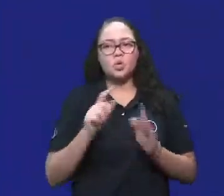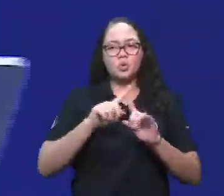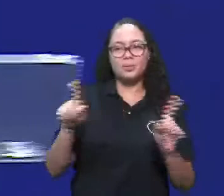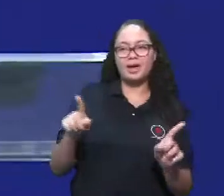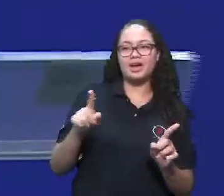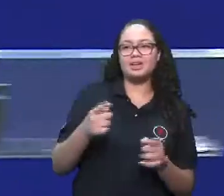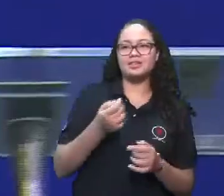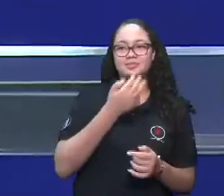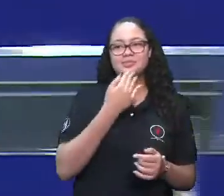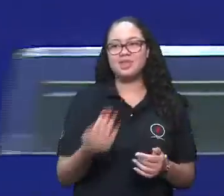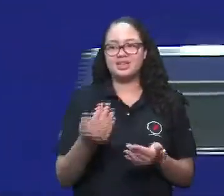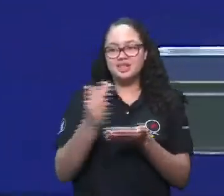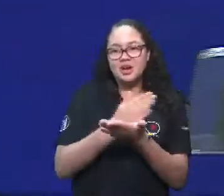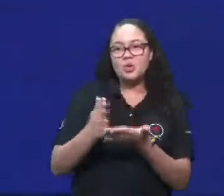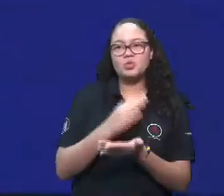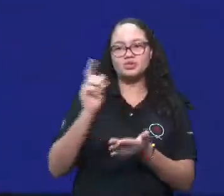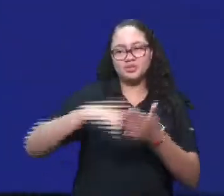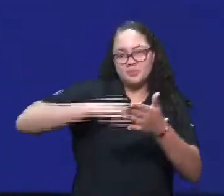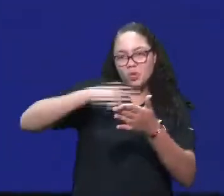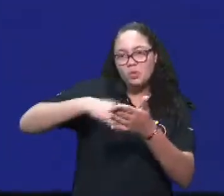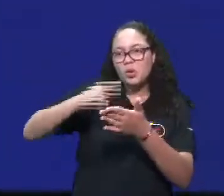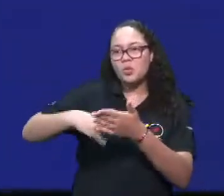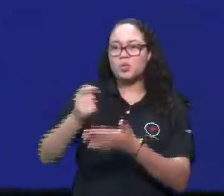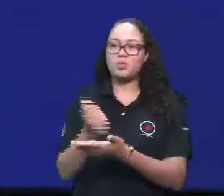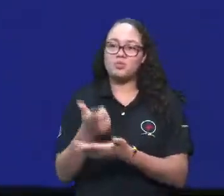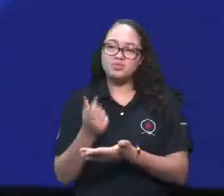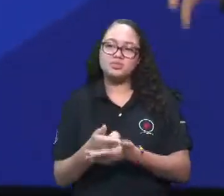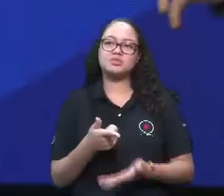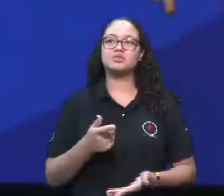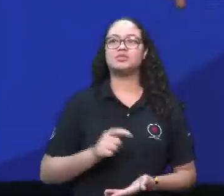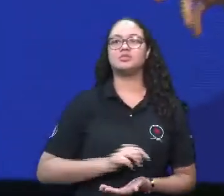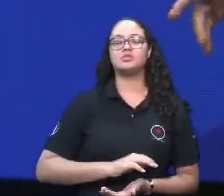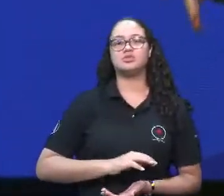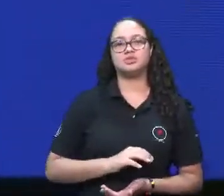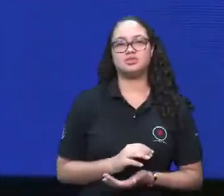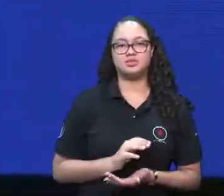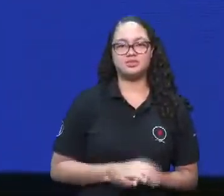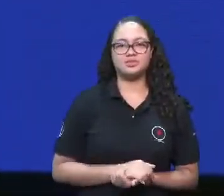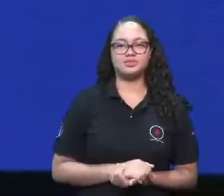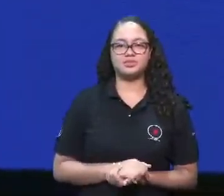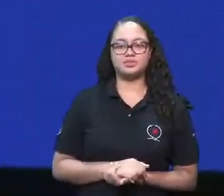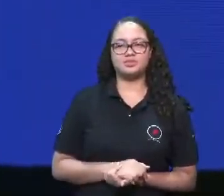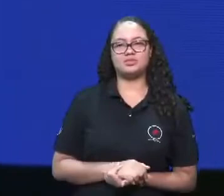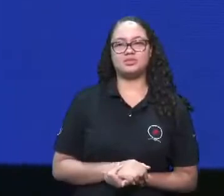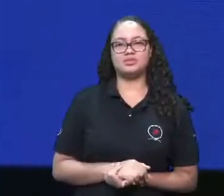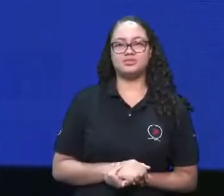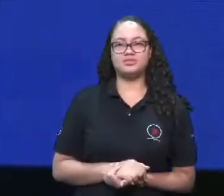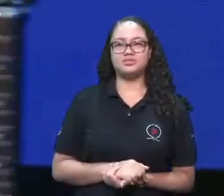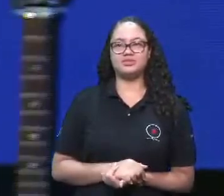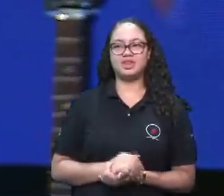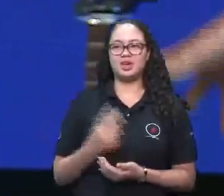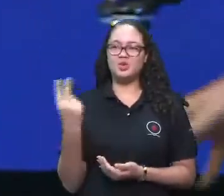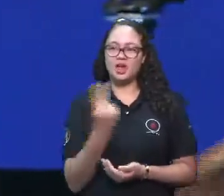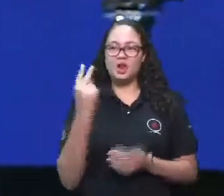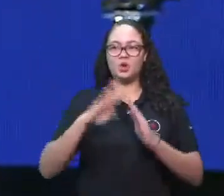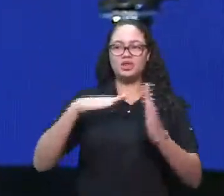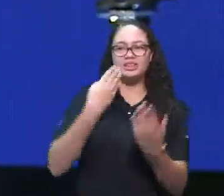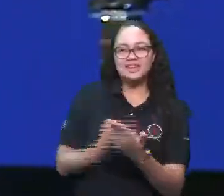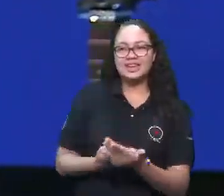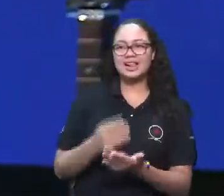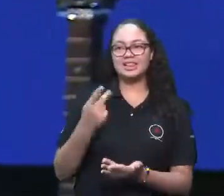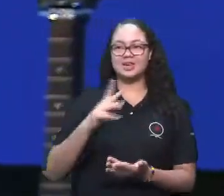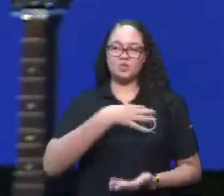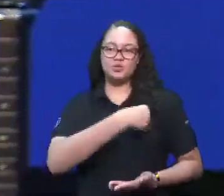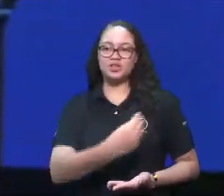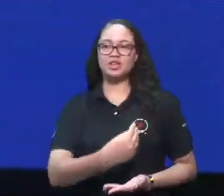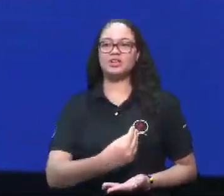pega emprestado com o irmão do lado. Pega os seus boletos. Pega a escola do seu filho até o final do ano, leva